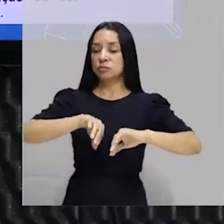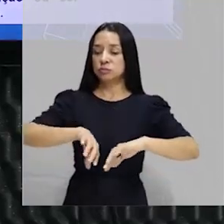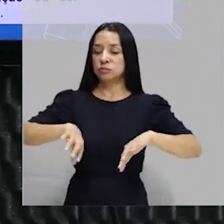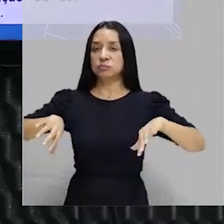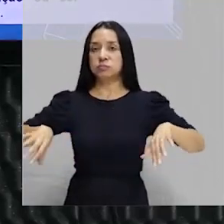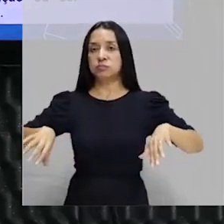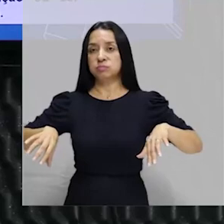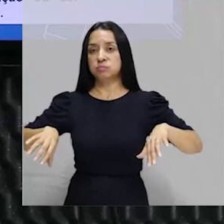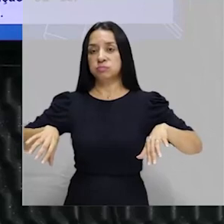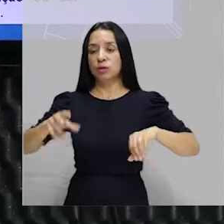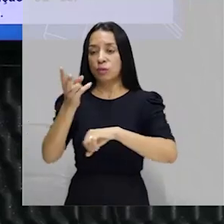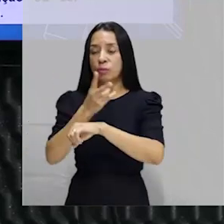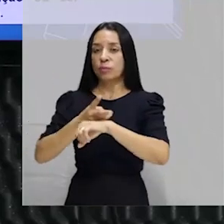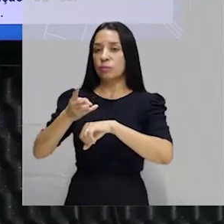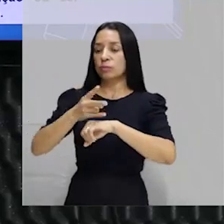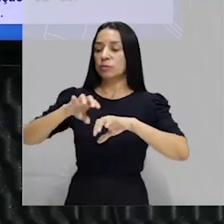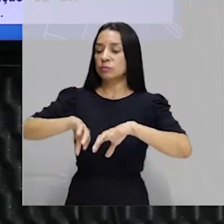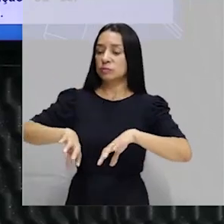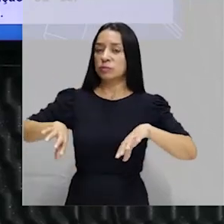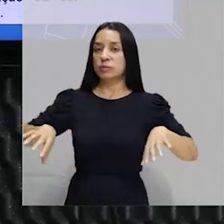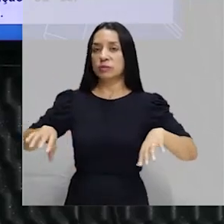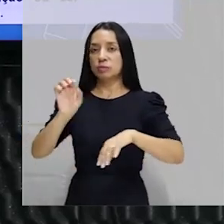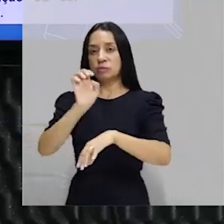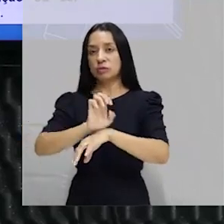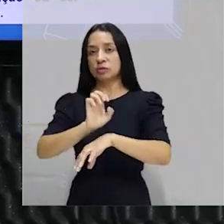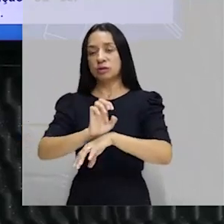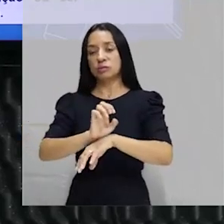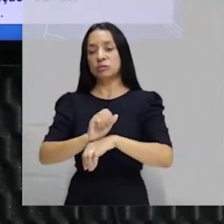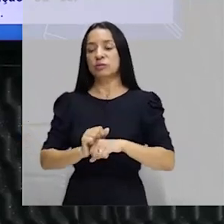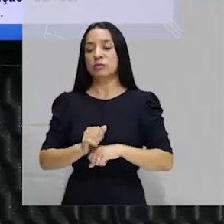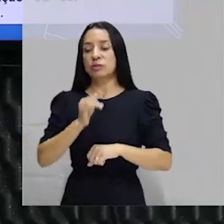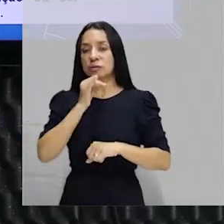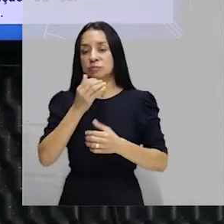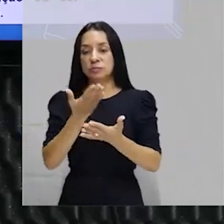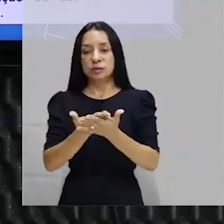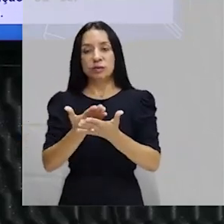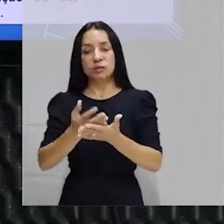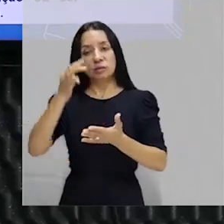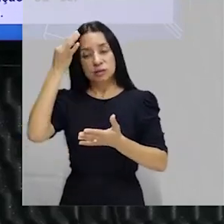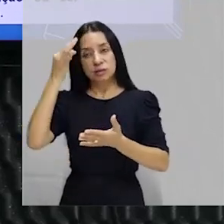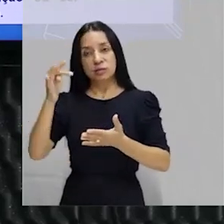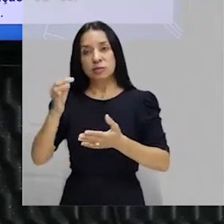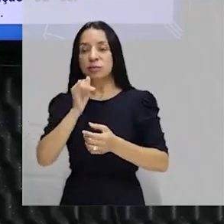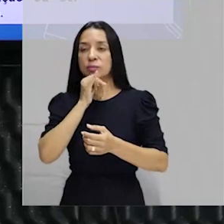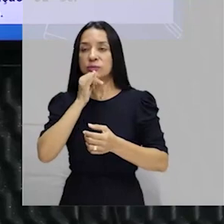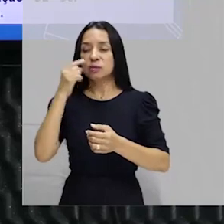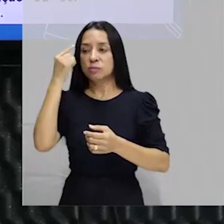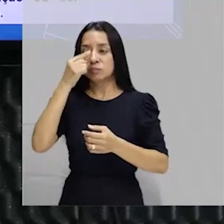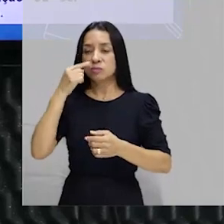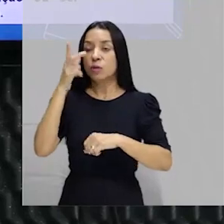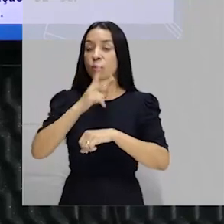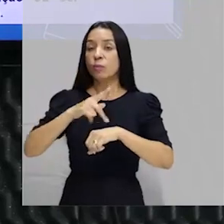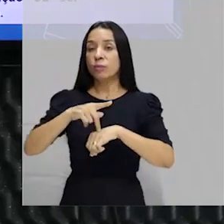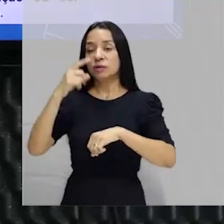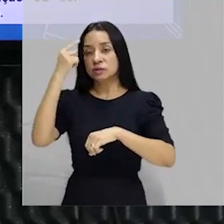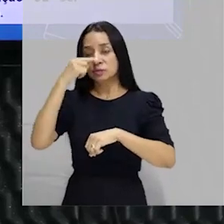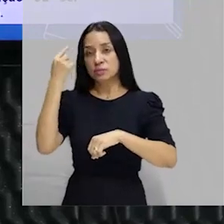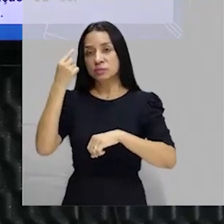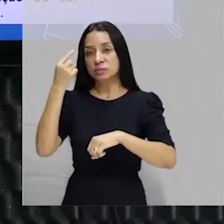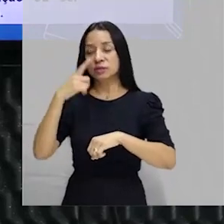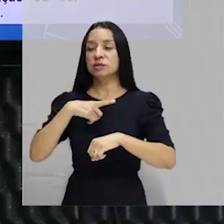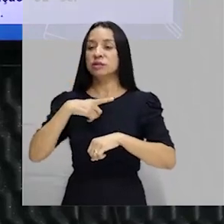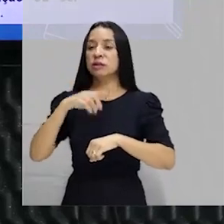idioma oficial, que no caso é o português, as práticas sociais, os nossos traços culturais, né? Eles vão ter semelhanças dentro da população